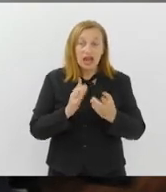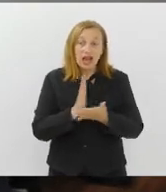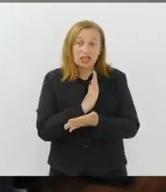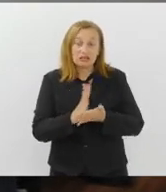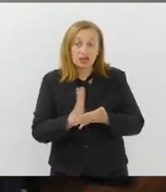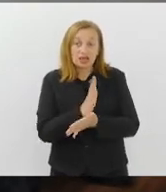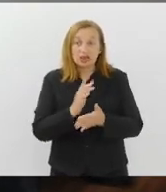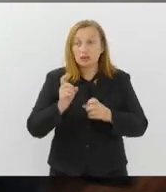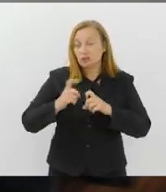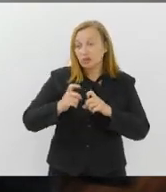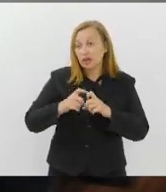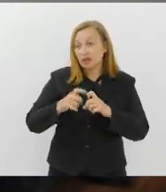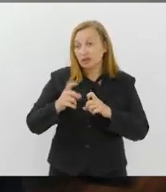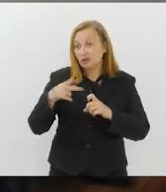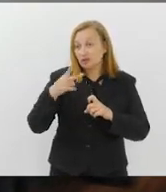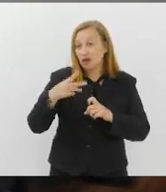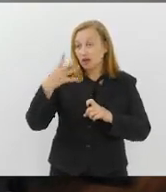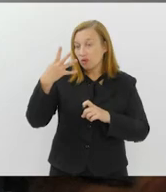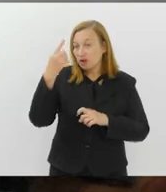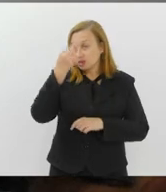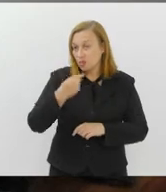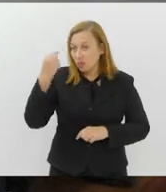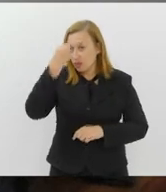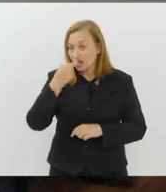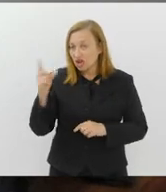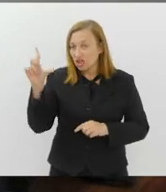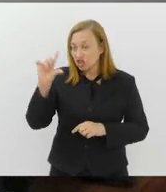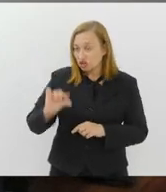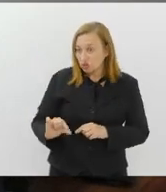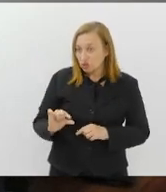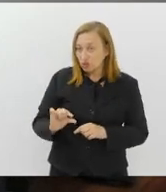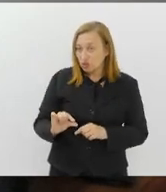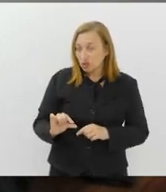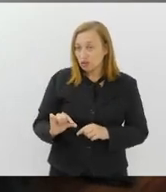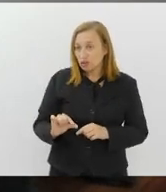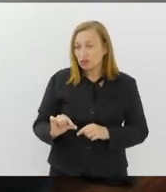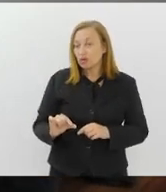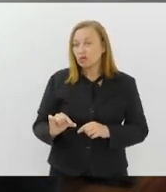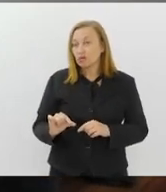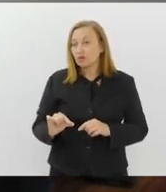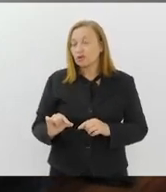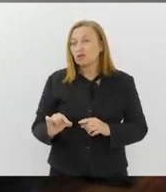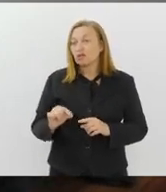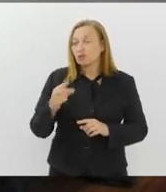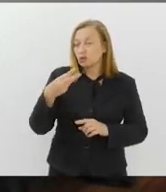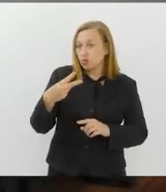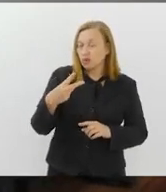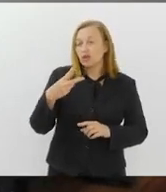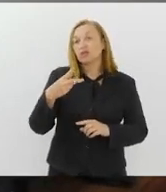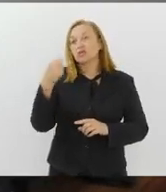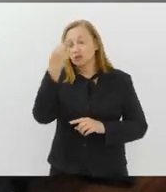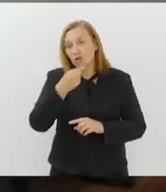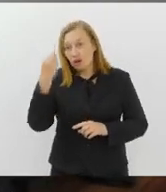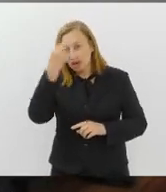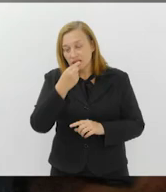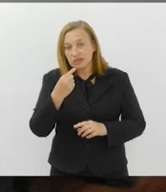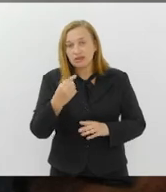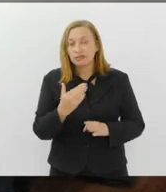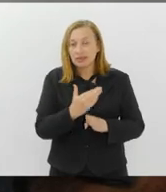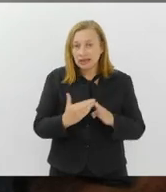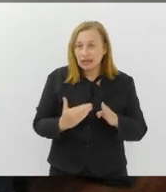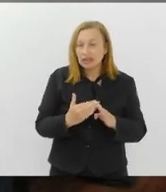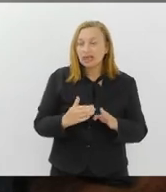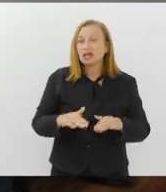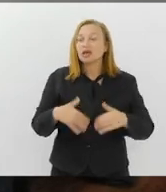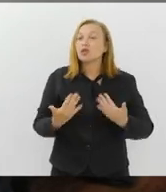prescreve uma carga de 4 horas, ela é reduzida para metade, na decisão de autorização já é reduzida para metade, E o